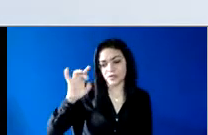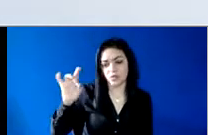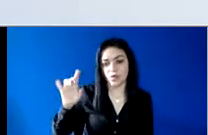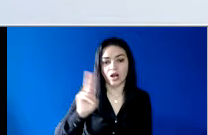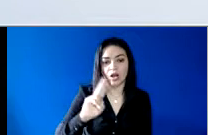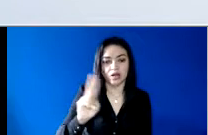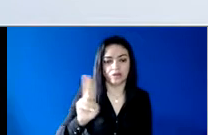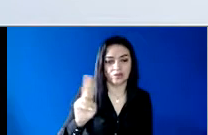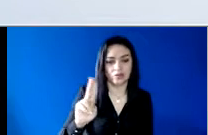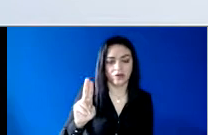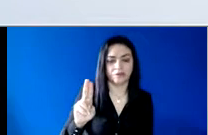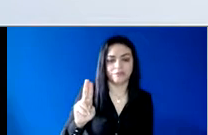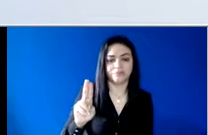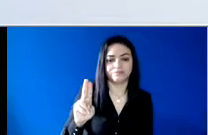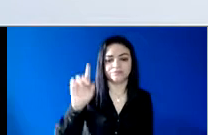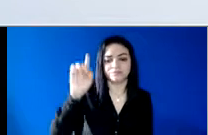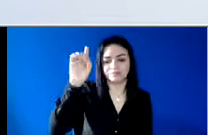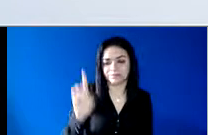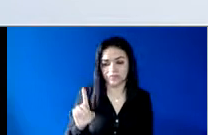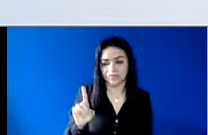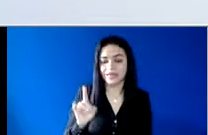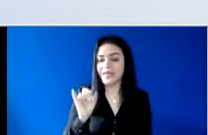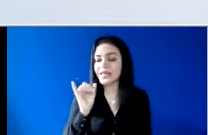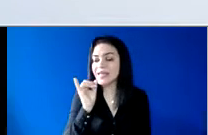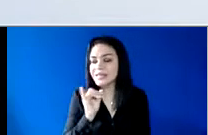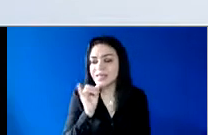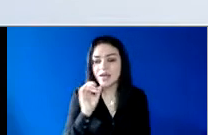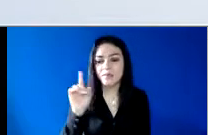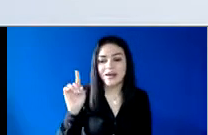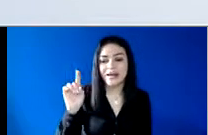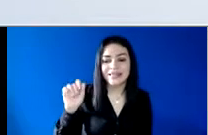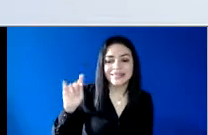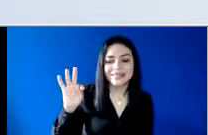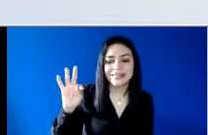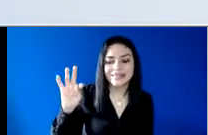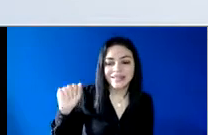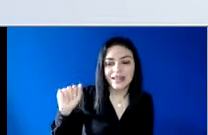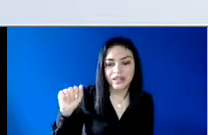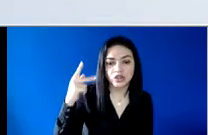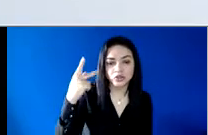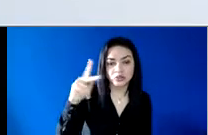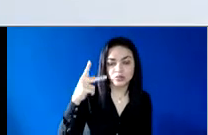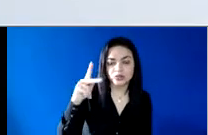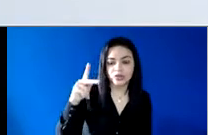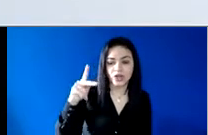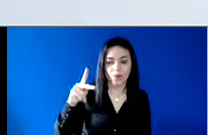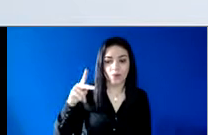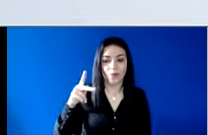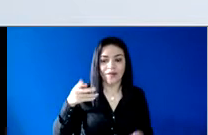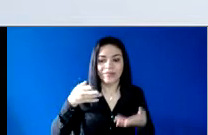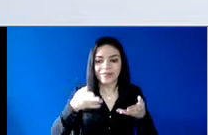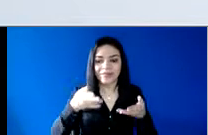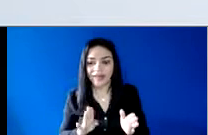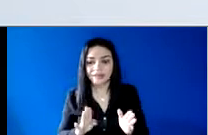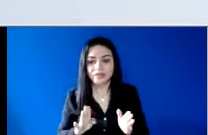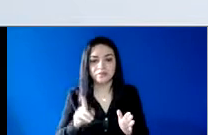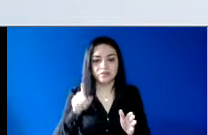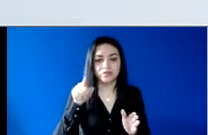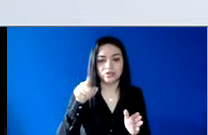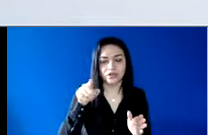deles está a data do seu nascimento e a data do seu falecimento, portanto, vejam que todos são do